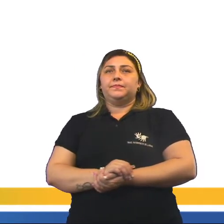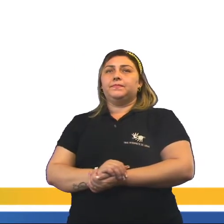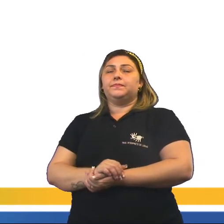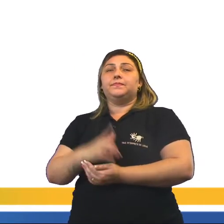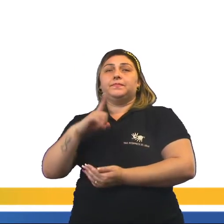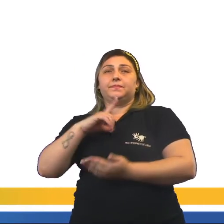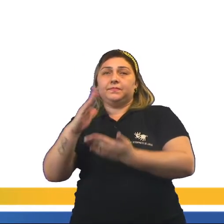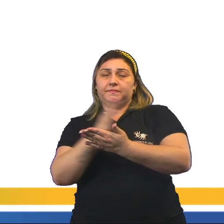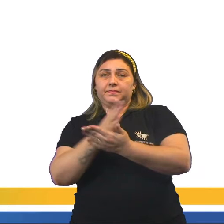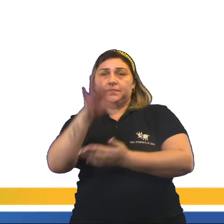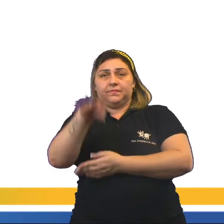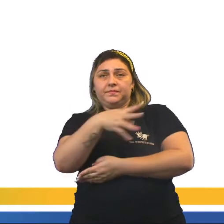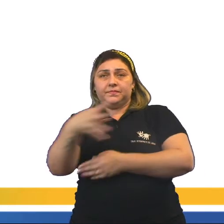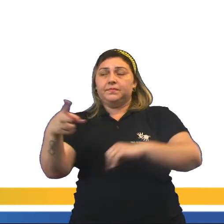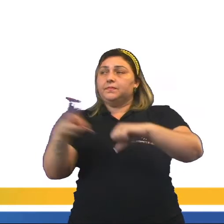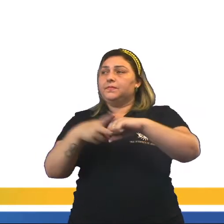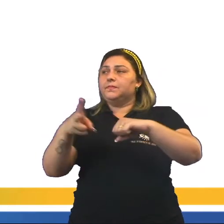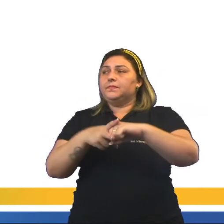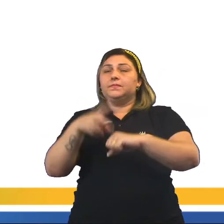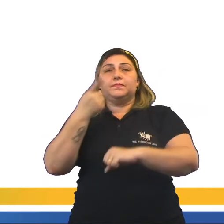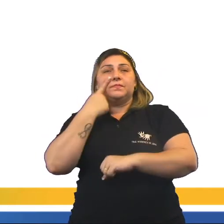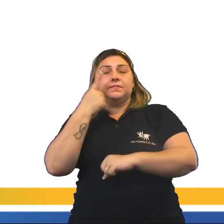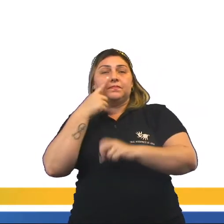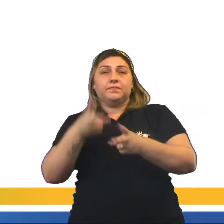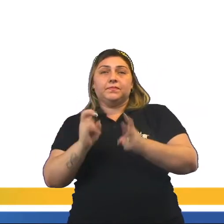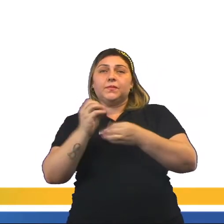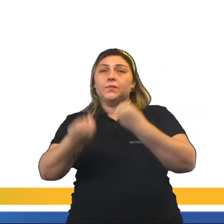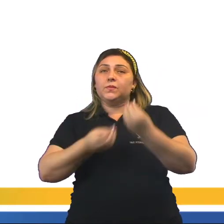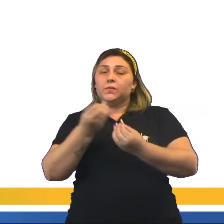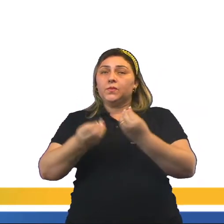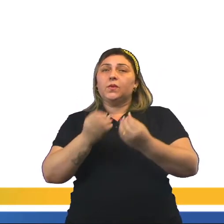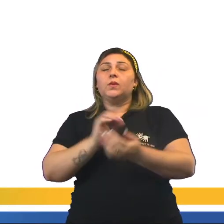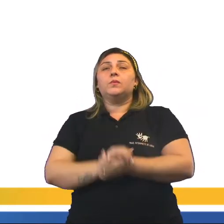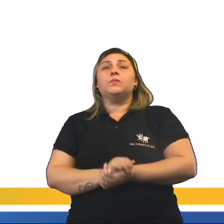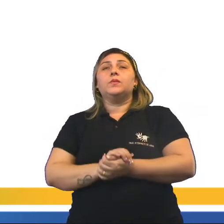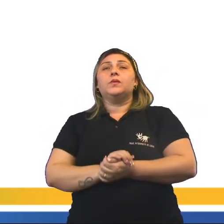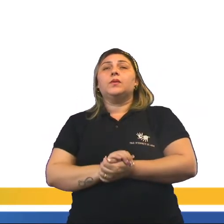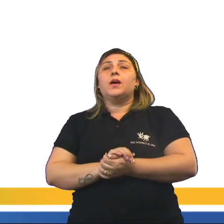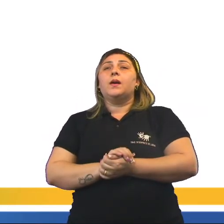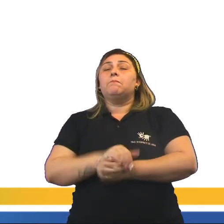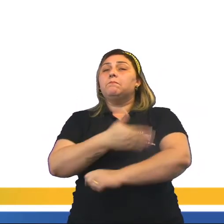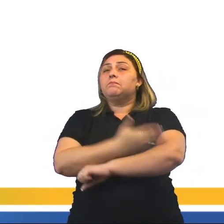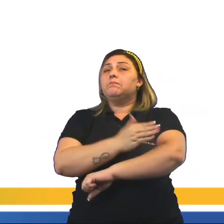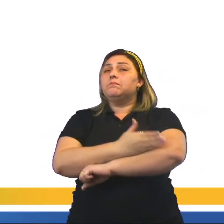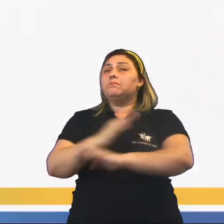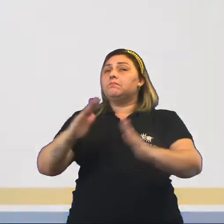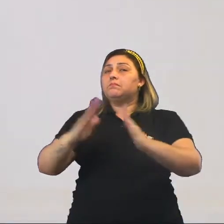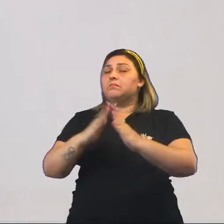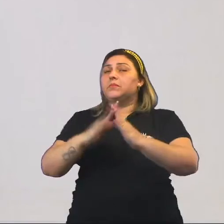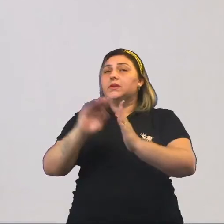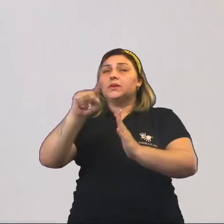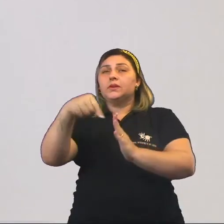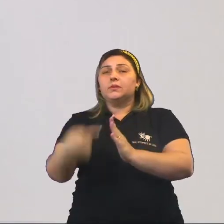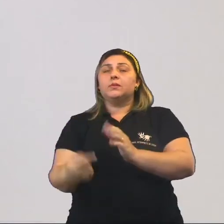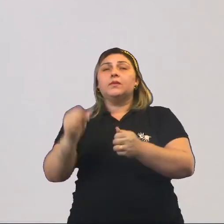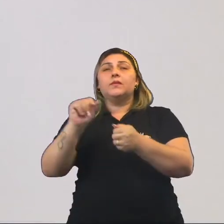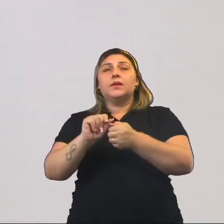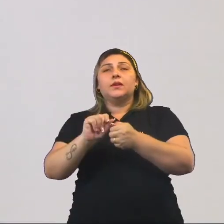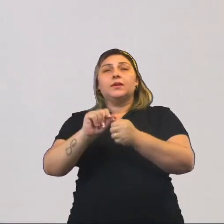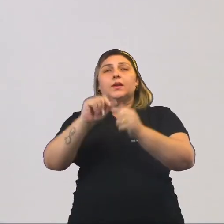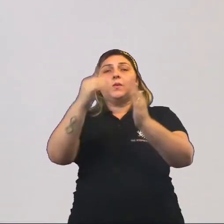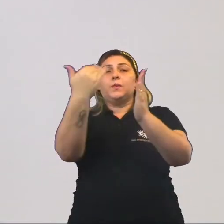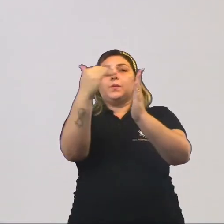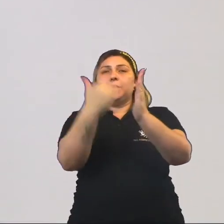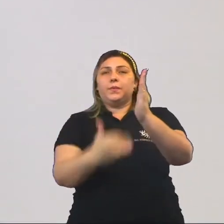Aqui nós temos alguns verbos para vocês observarem aí como é que ele fica. Eu vou deixar como tarefinha para vocês, depois vocês fazerem uma